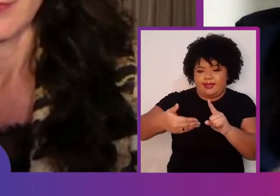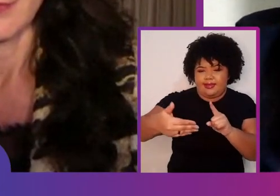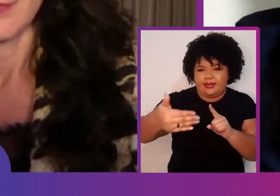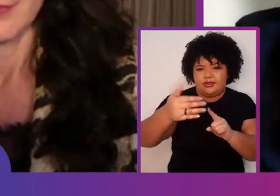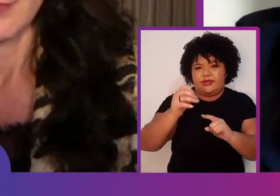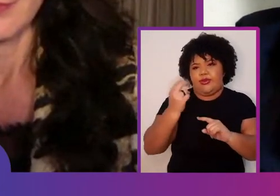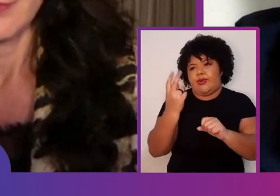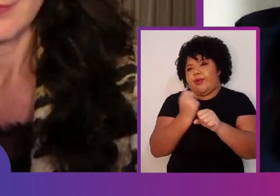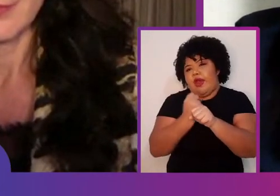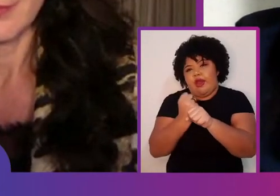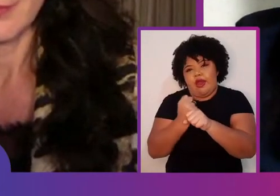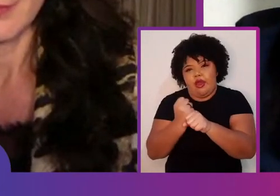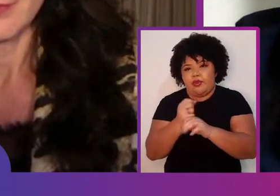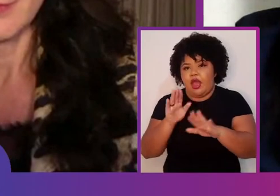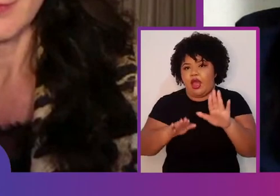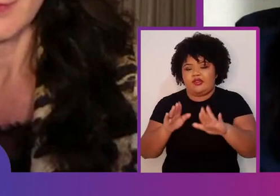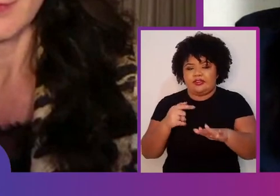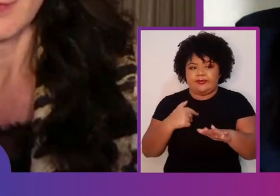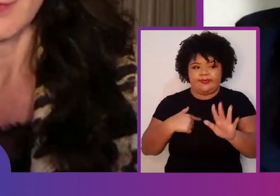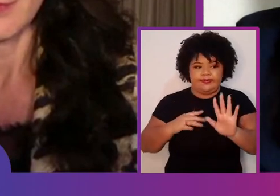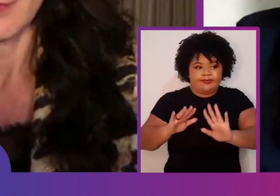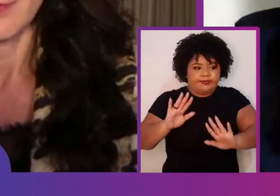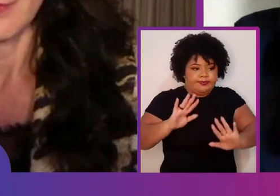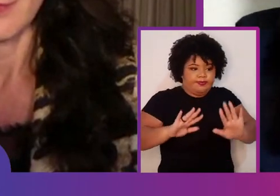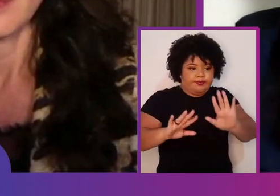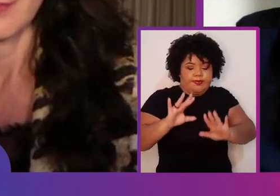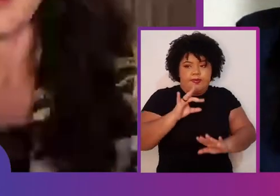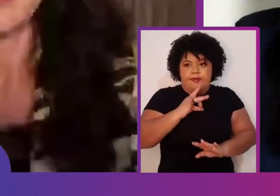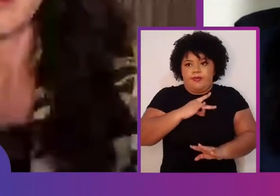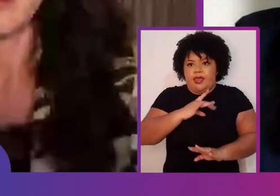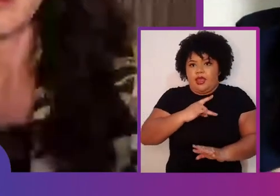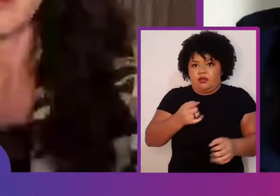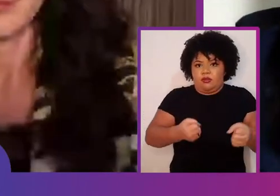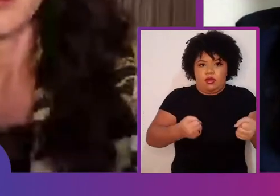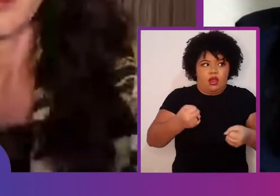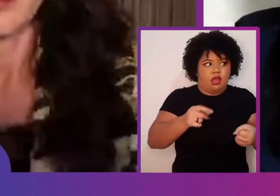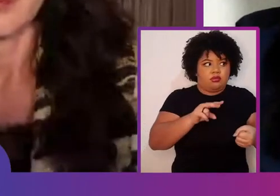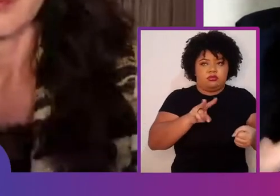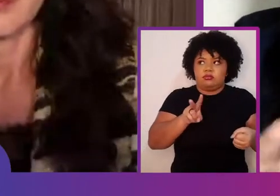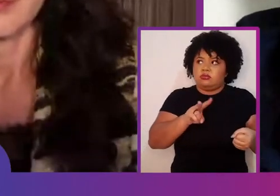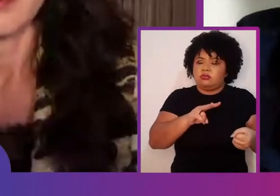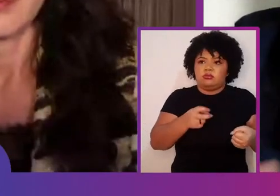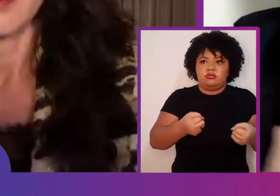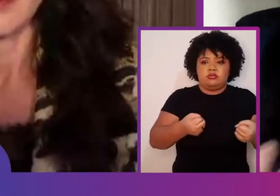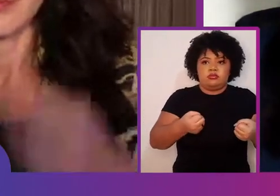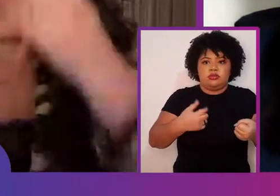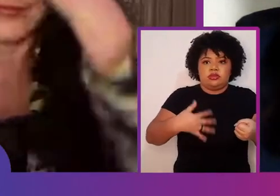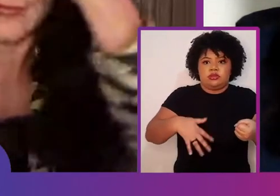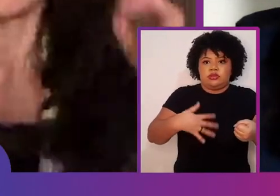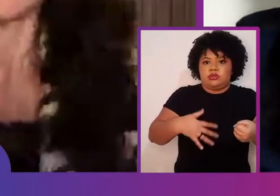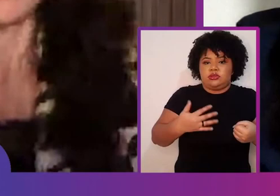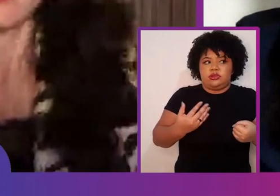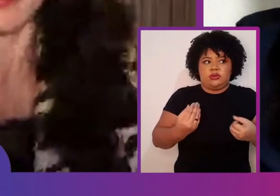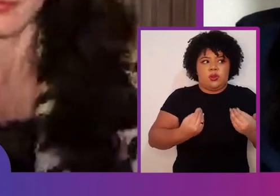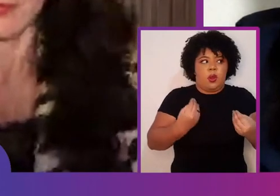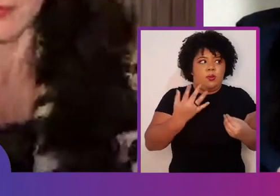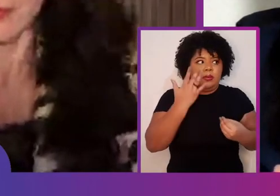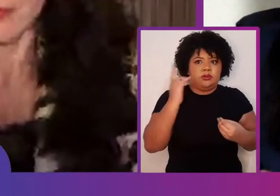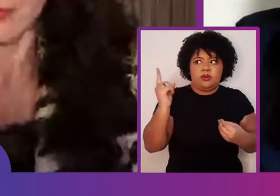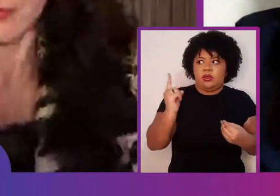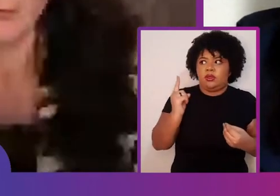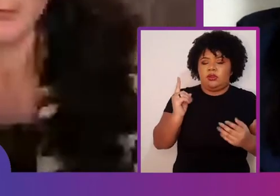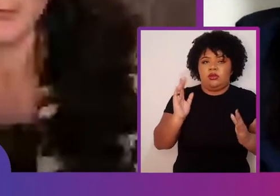anos, muito receosa de ficar dentro do carro. Você vai ficar o tempo inteiro olhando para o lado, procurando ver se não está ninguém se aproximando e tal.